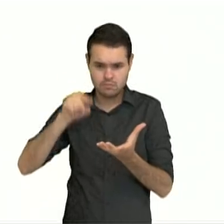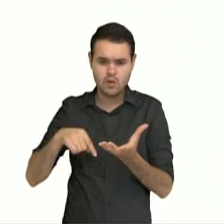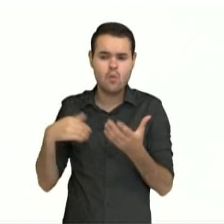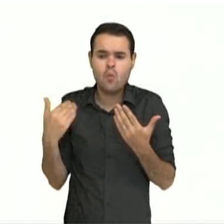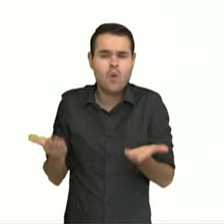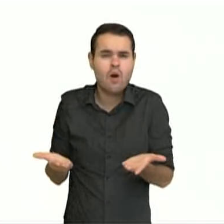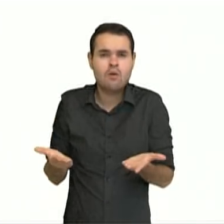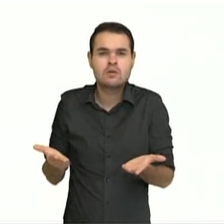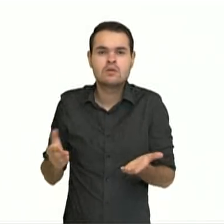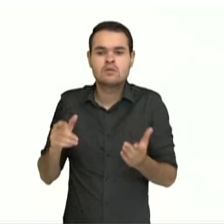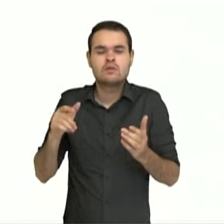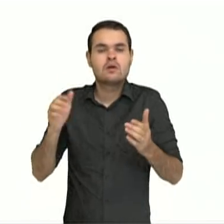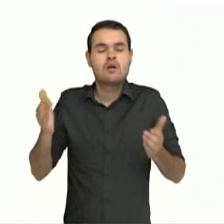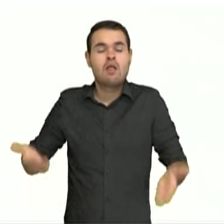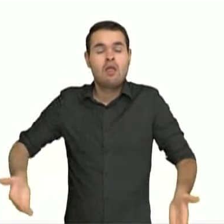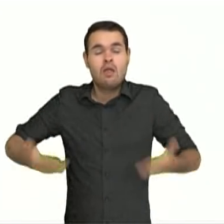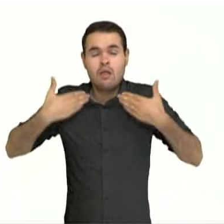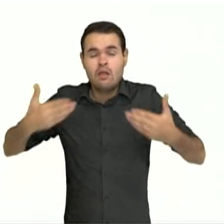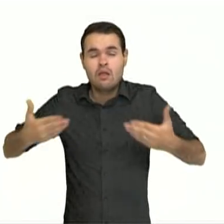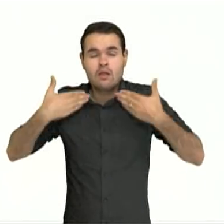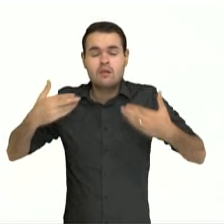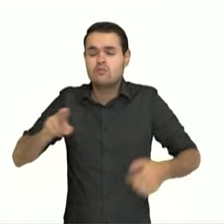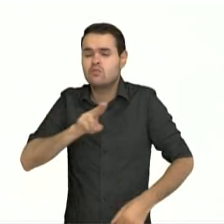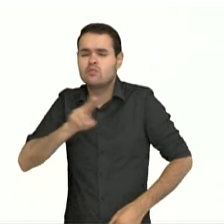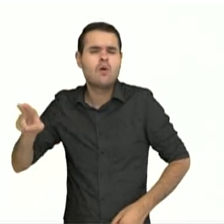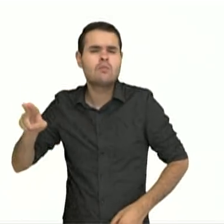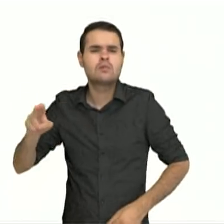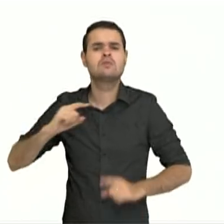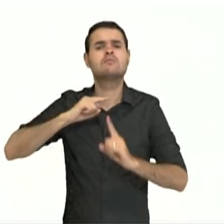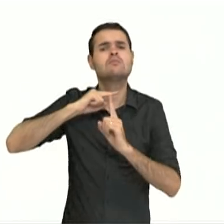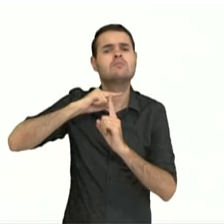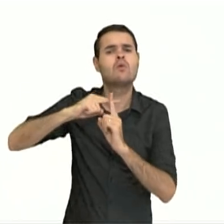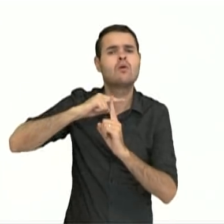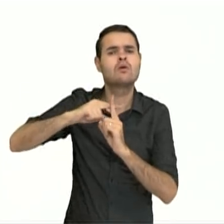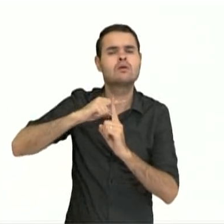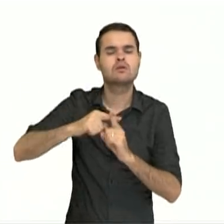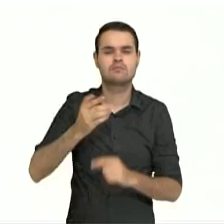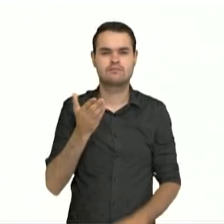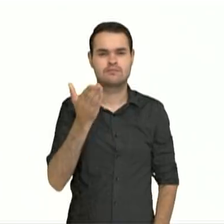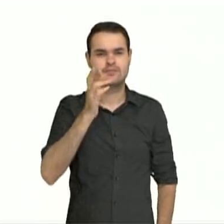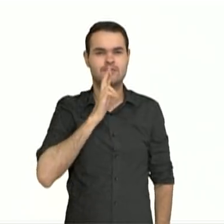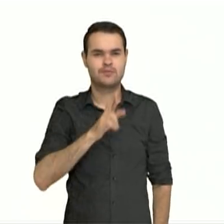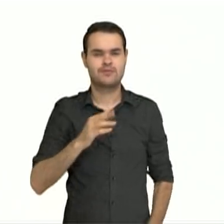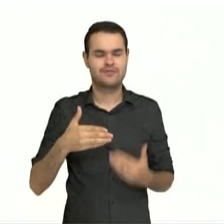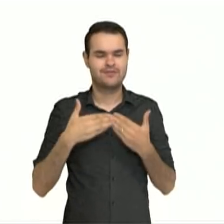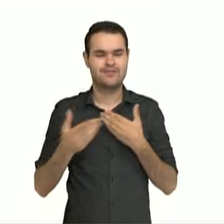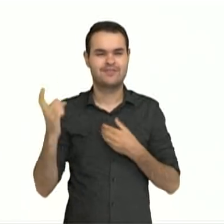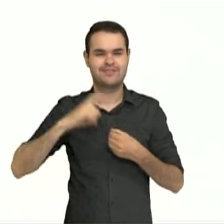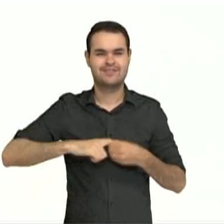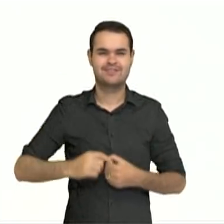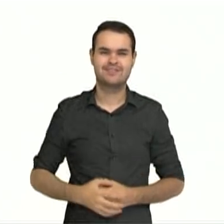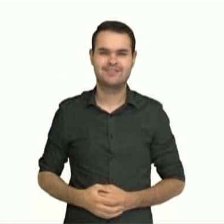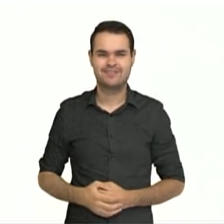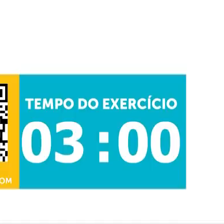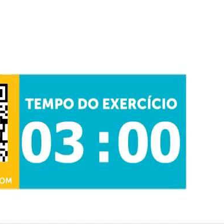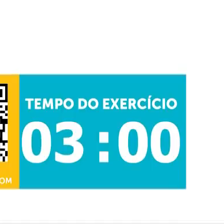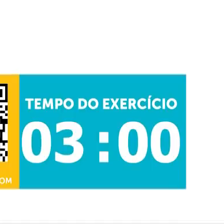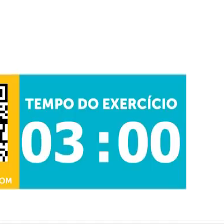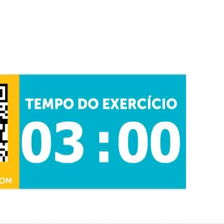que é considerada mais quente e por quê? Então respondam aí que a gente já volta para corrigir.